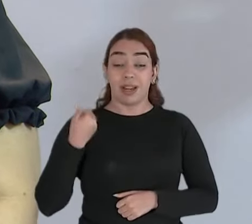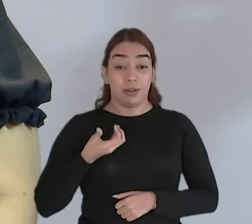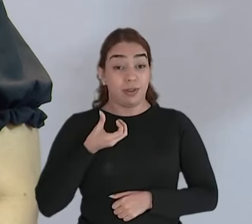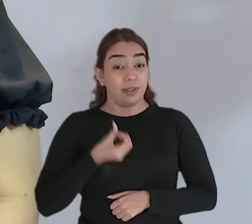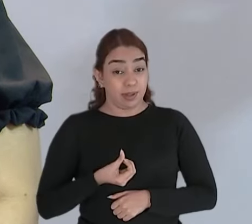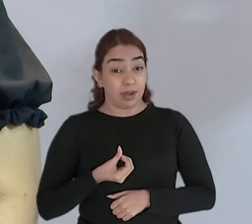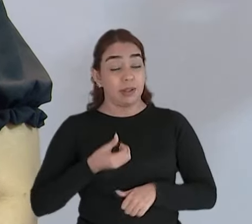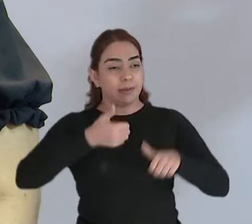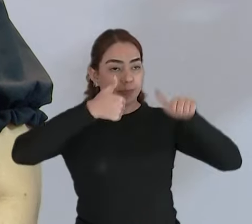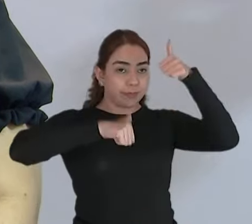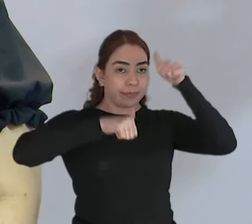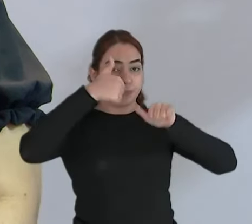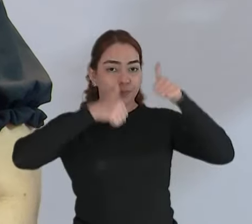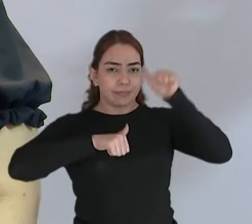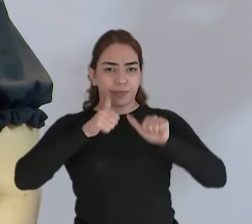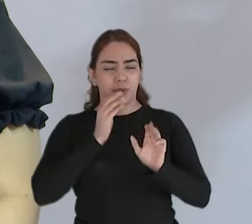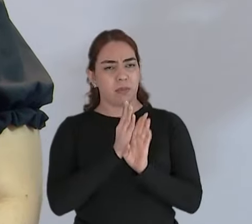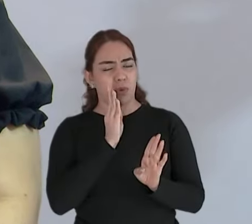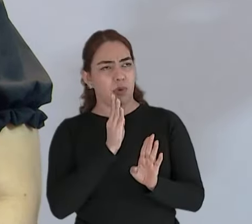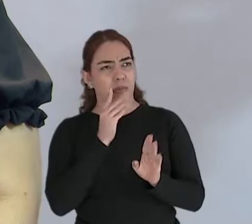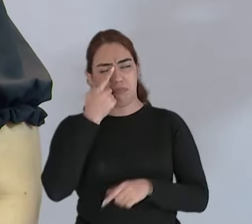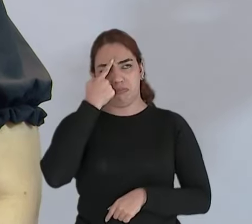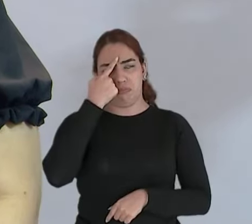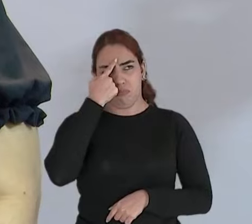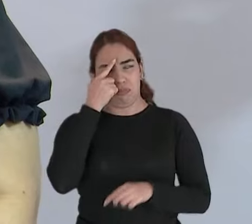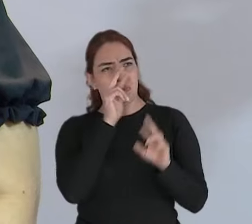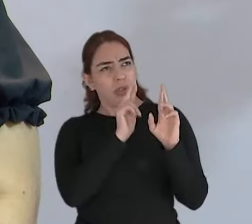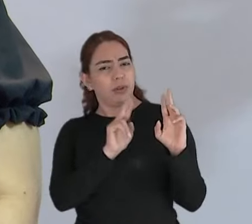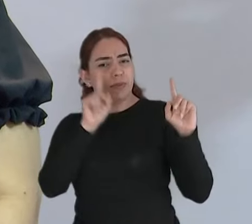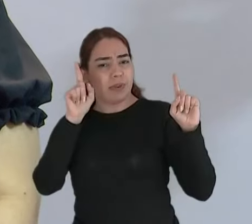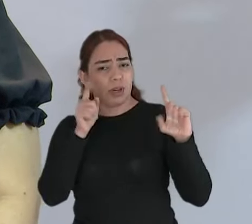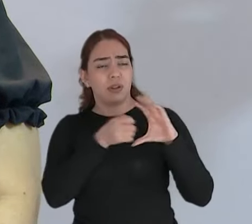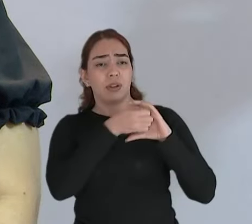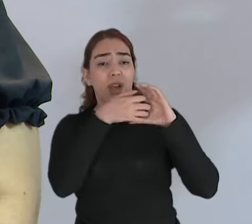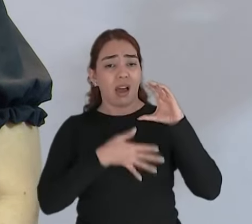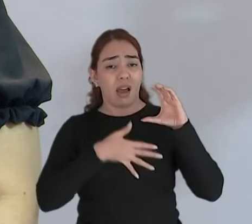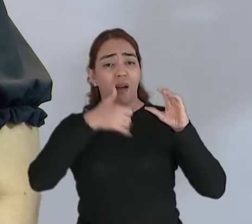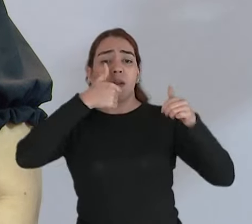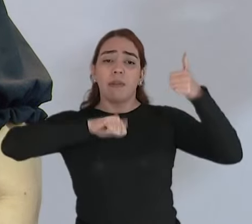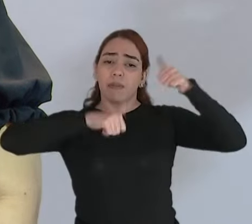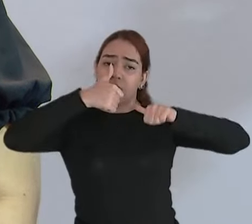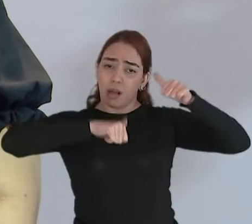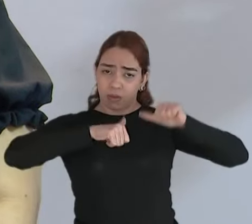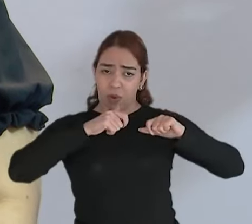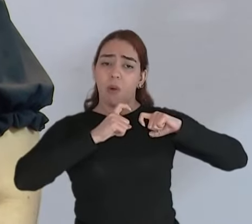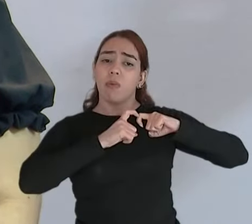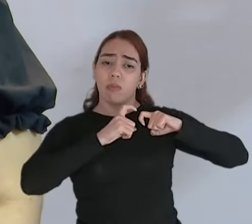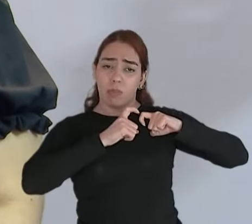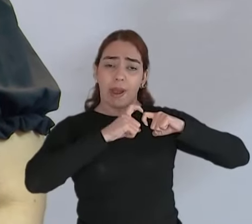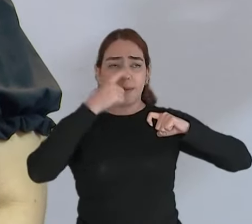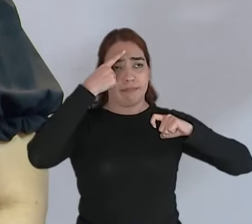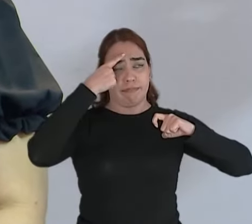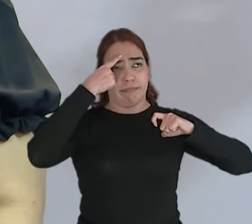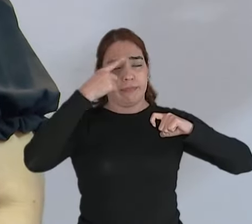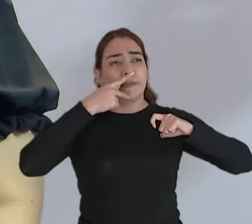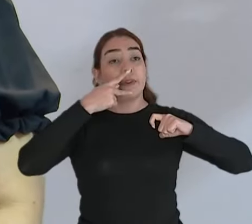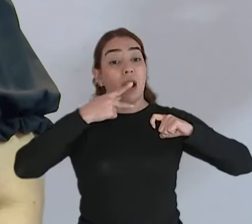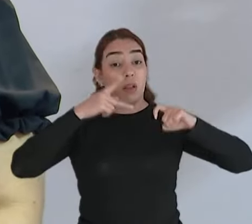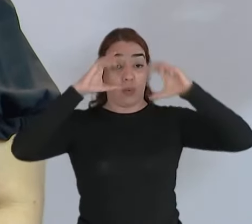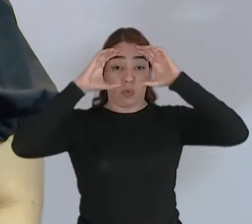por causa de uma disritmia cerebral. Fui avaliada por ele. E dentro do meu comportamento,